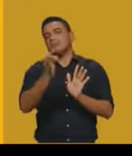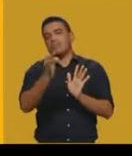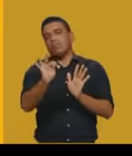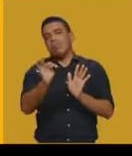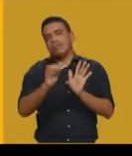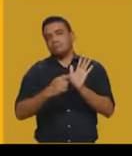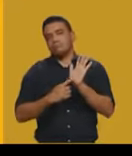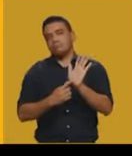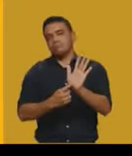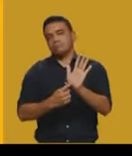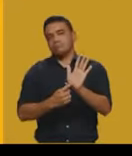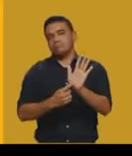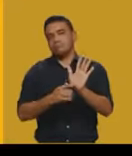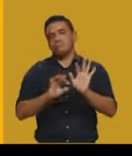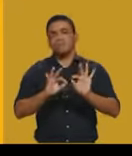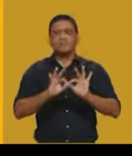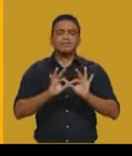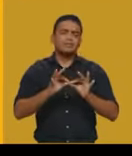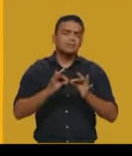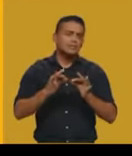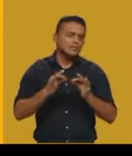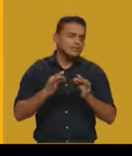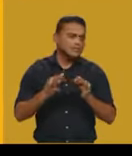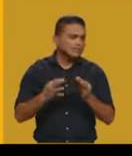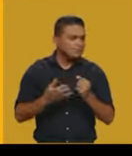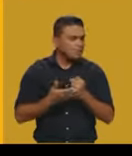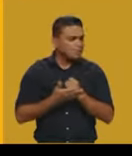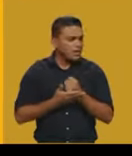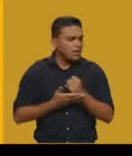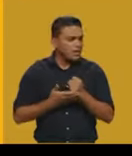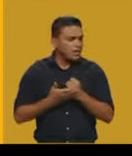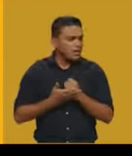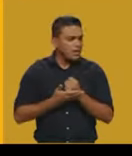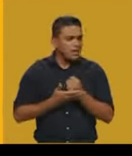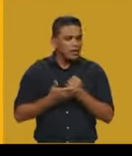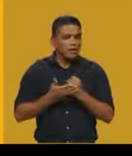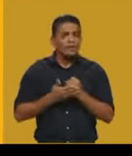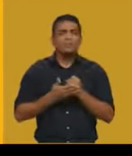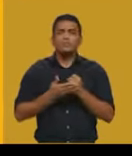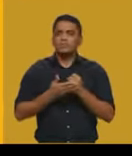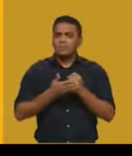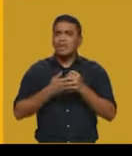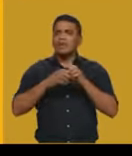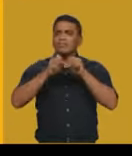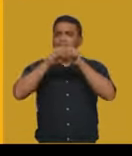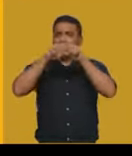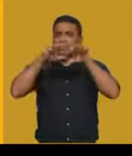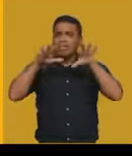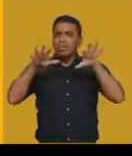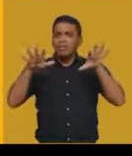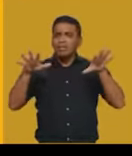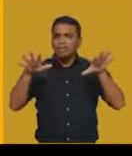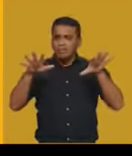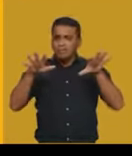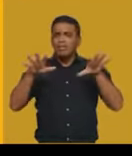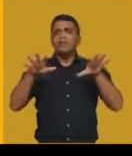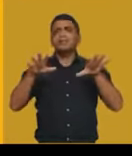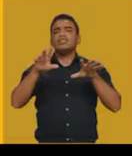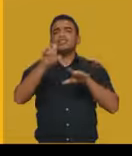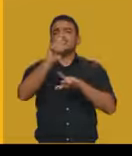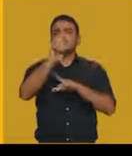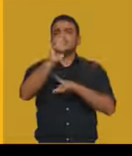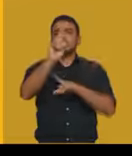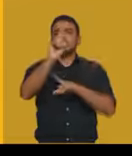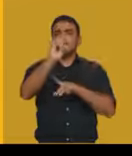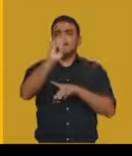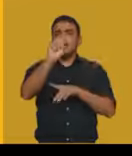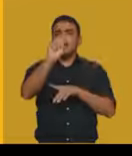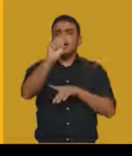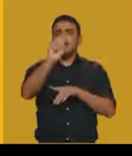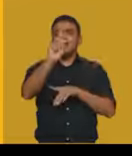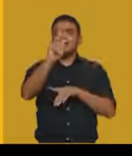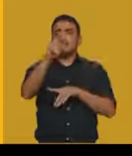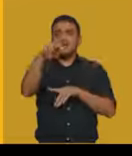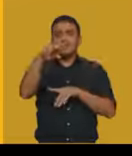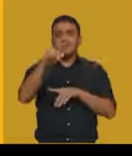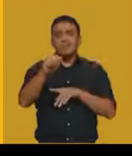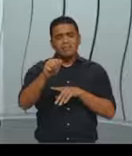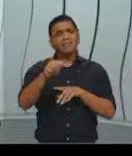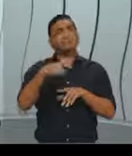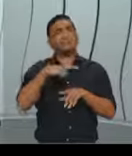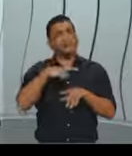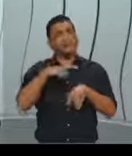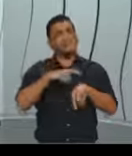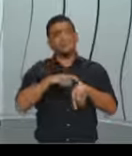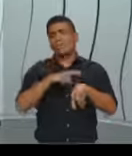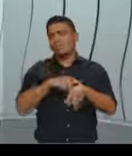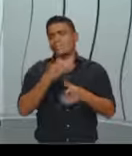Simples, básico. Dá para fazer o diagrama de árvore? Dá também. Vai gastar mais tempo. Mas, de novo,